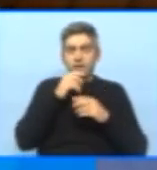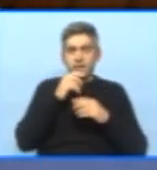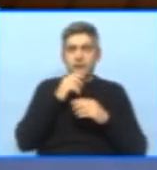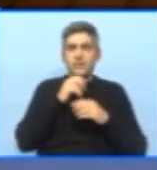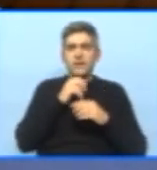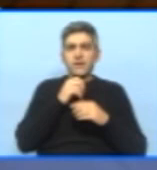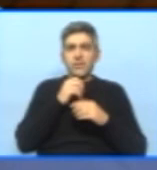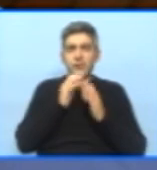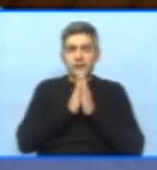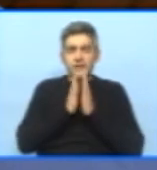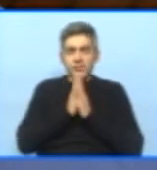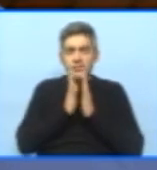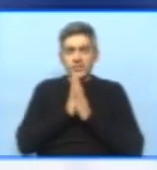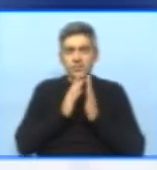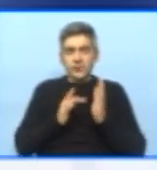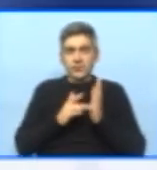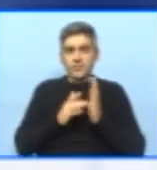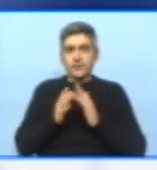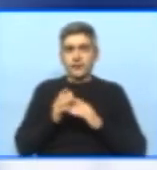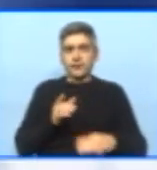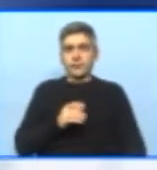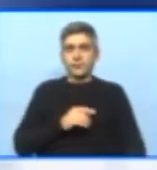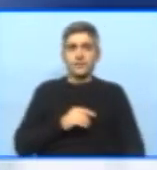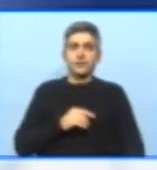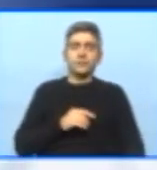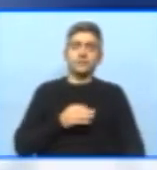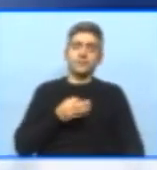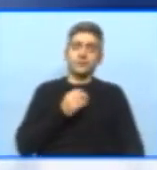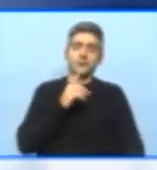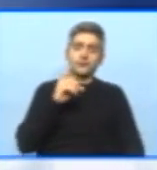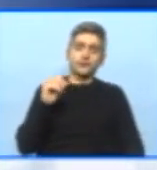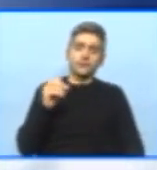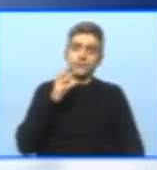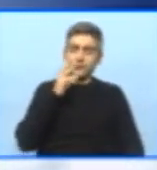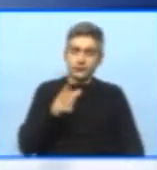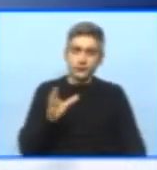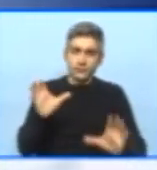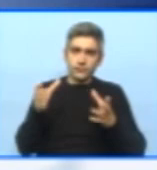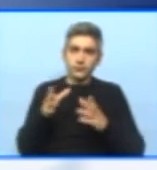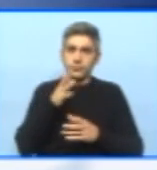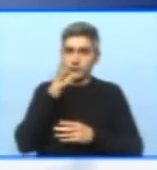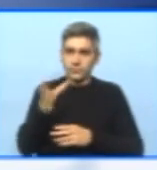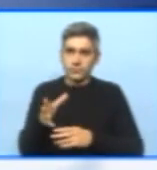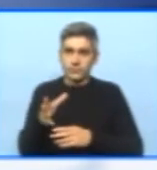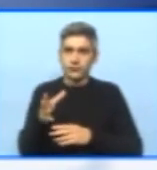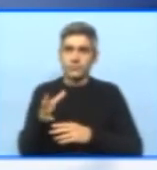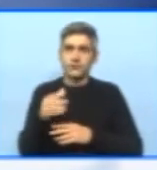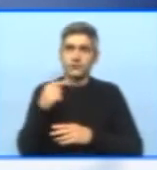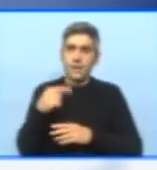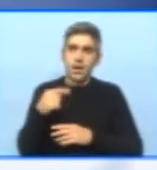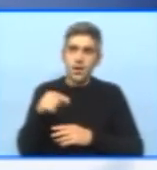Paulo, aqui, o que é que ele diz? Paulo diz à comunidade, aos Efésios, ele diz que há aqui